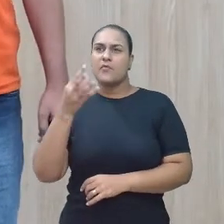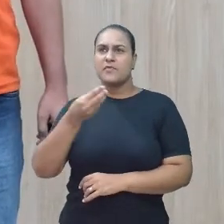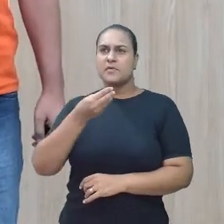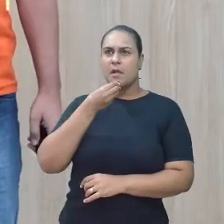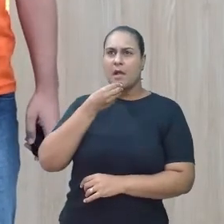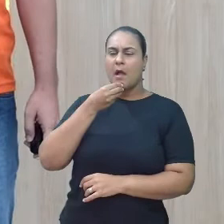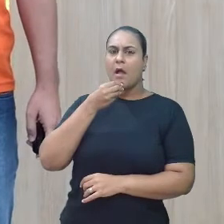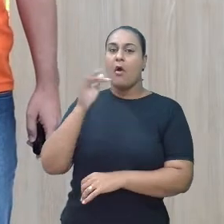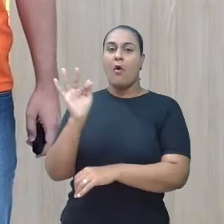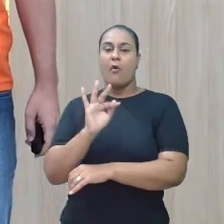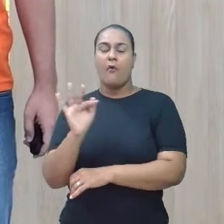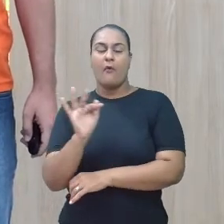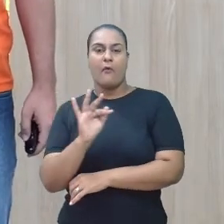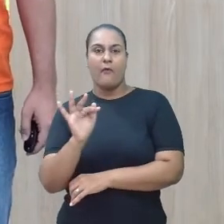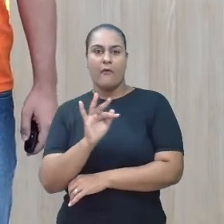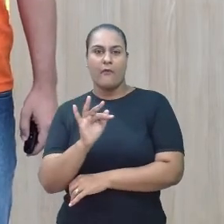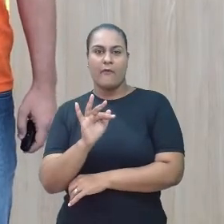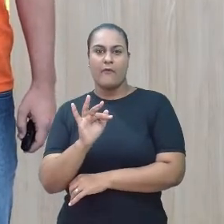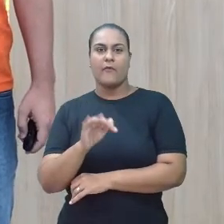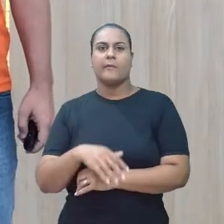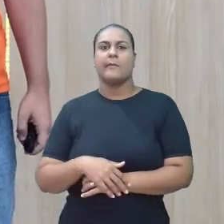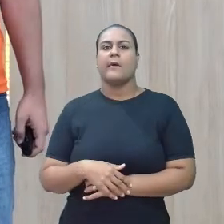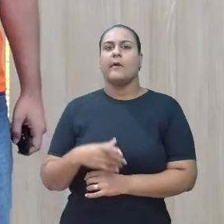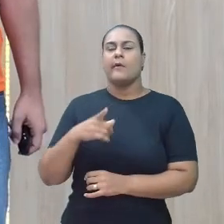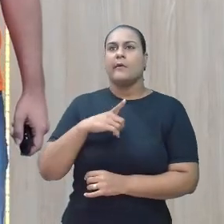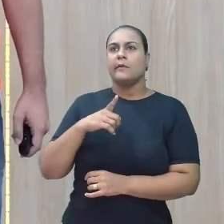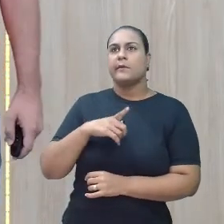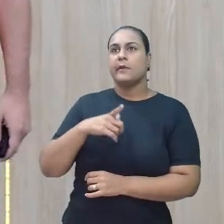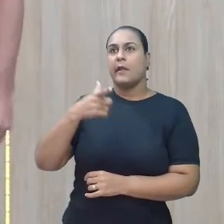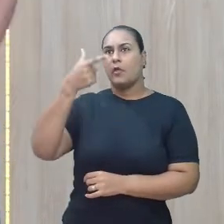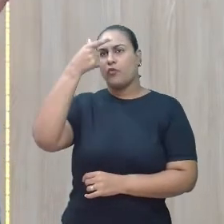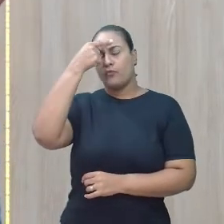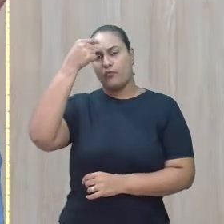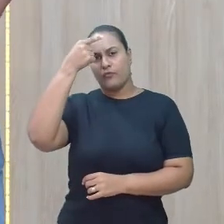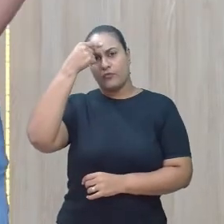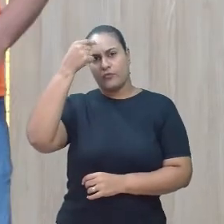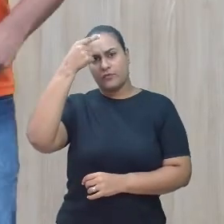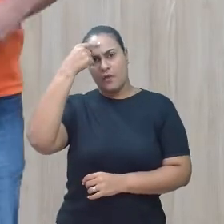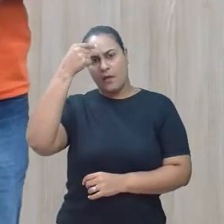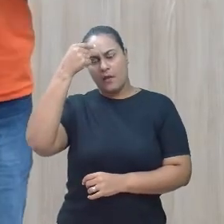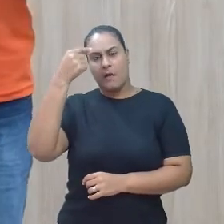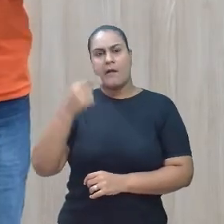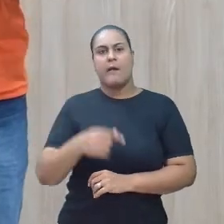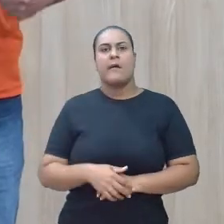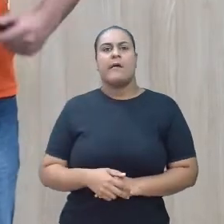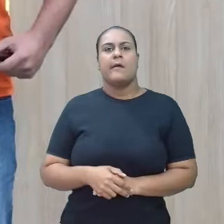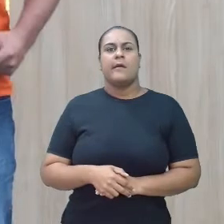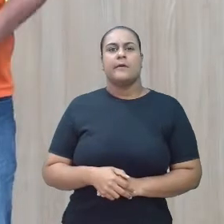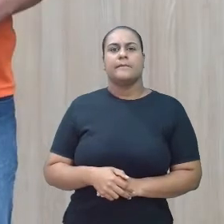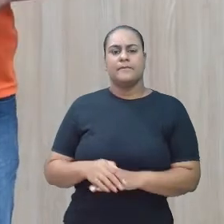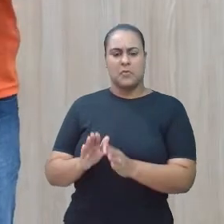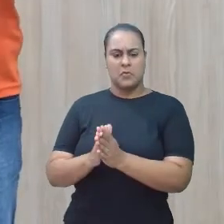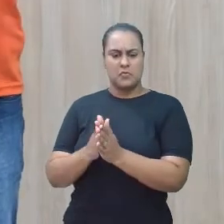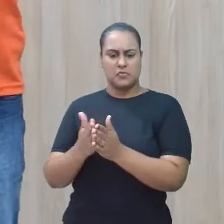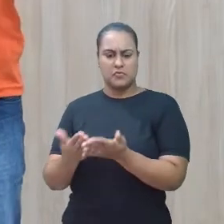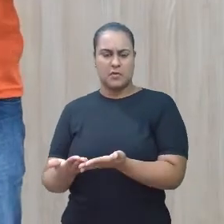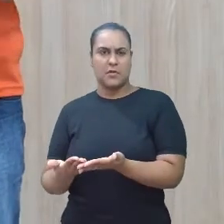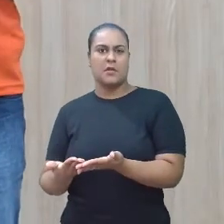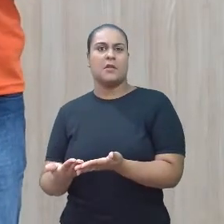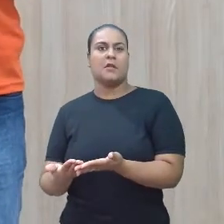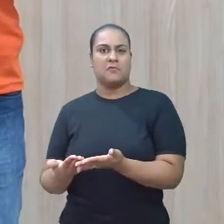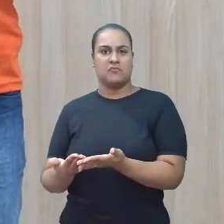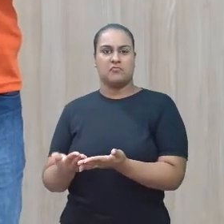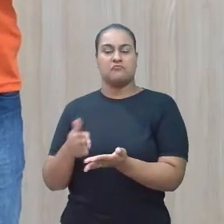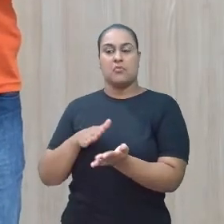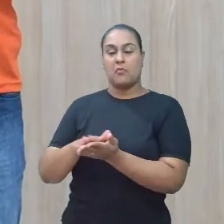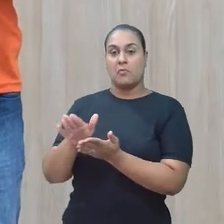a conhecimento formal, que é o que vem das universidades, que vem dos livros, das grandes obras de